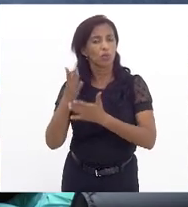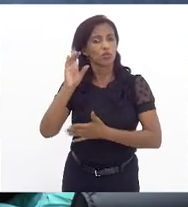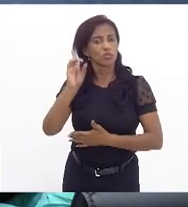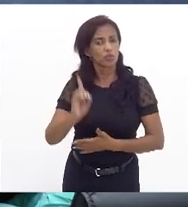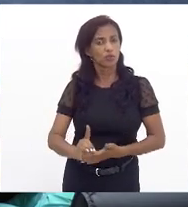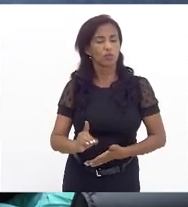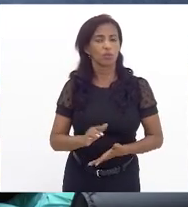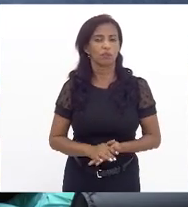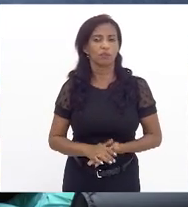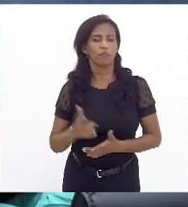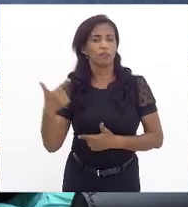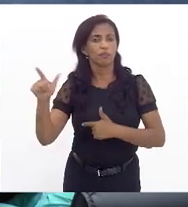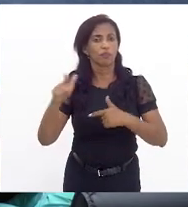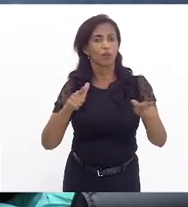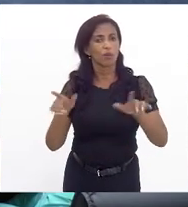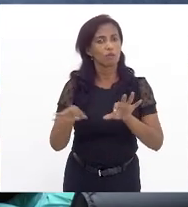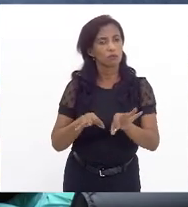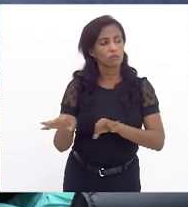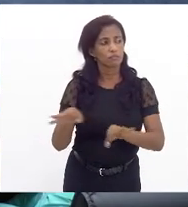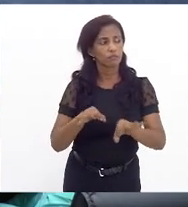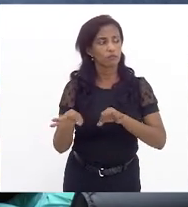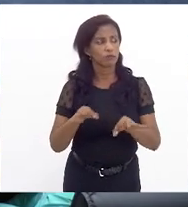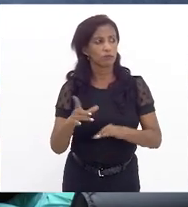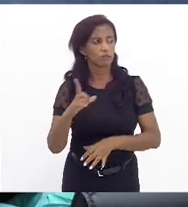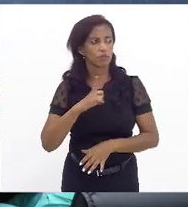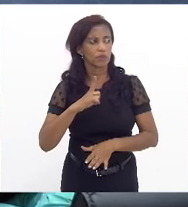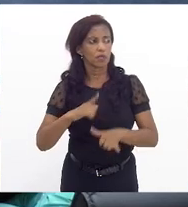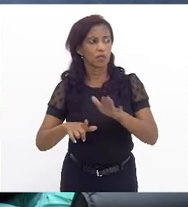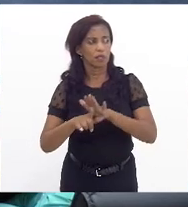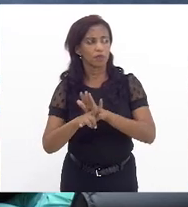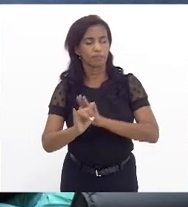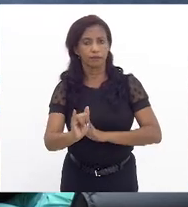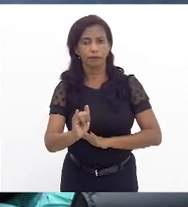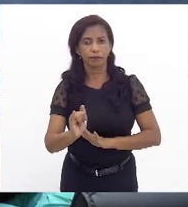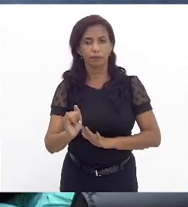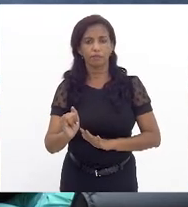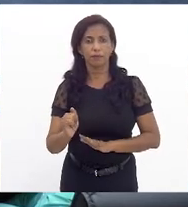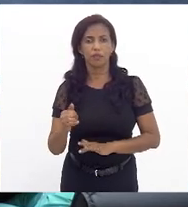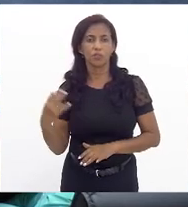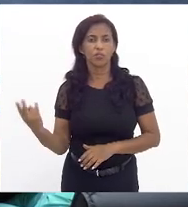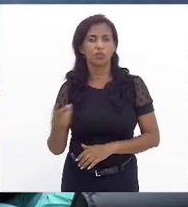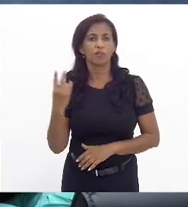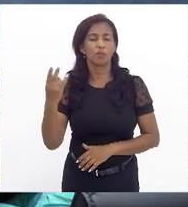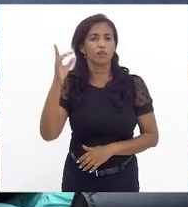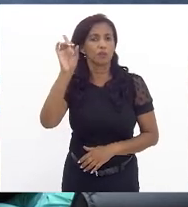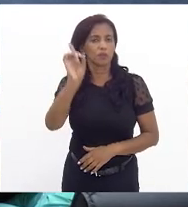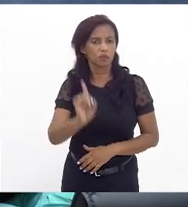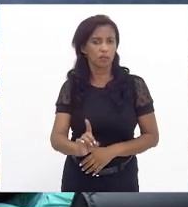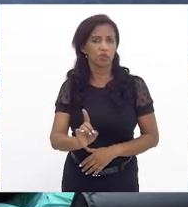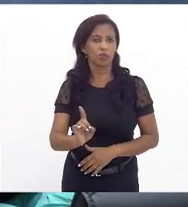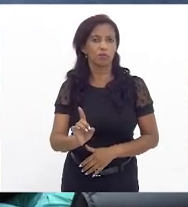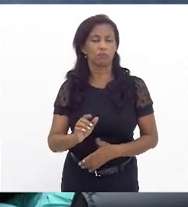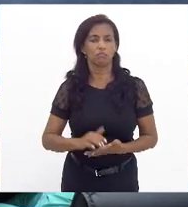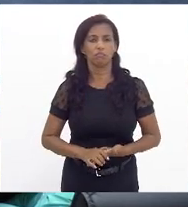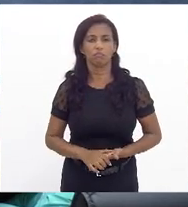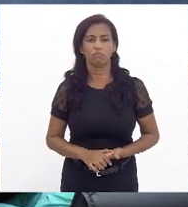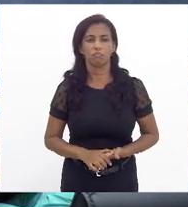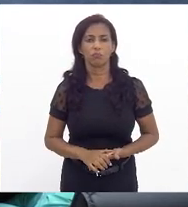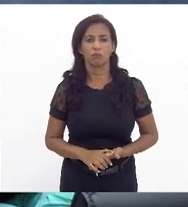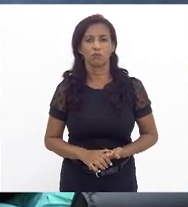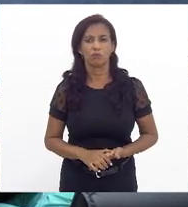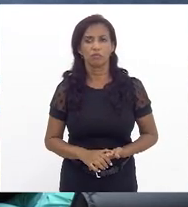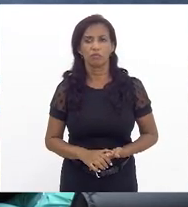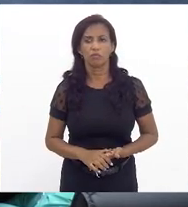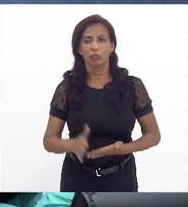diretores, entre outras medidas que constam na lei de valorização das direções de unidades escolares do Rio de